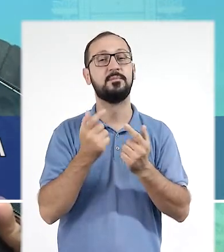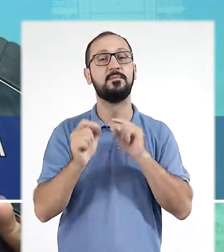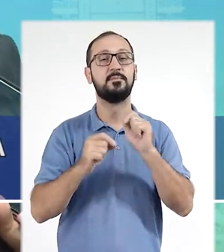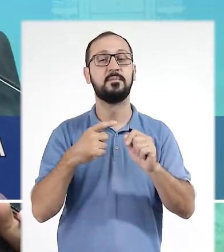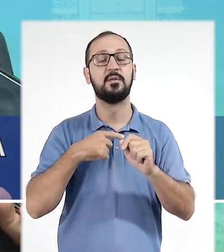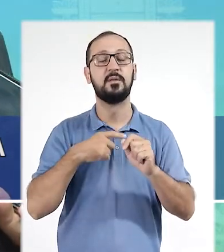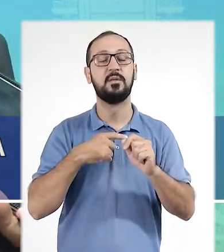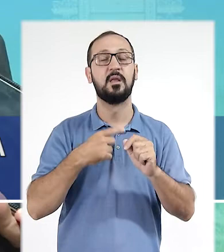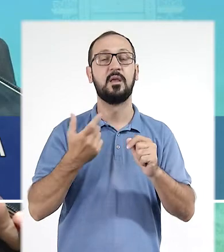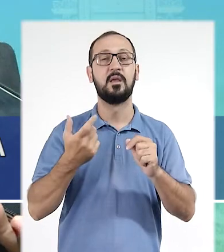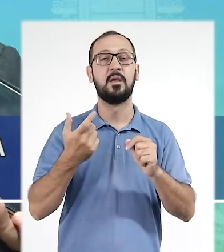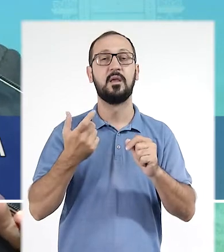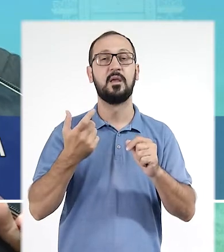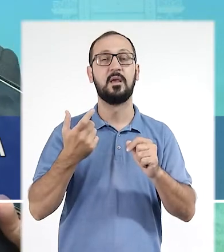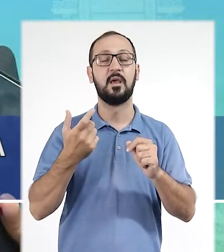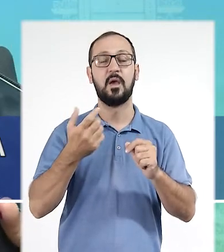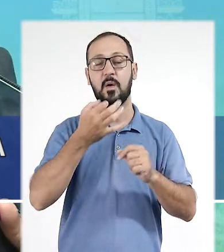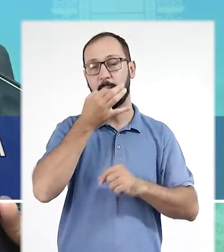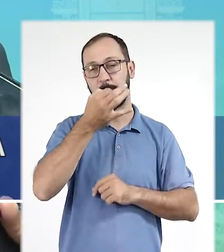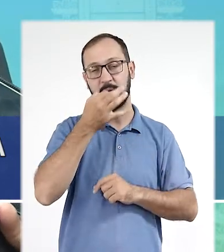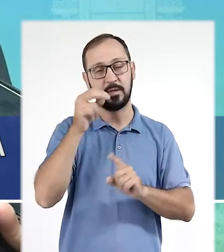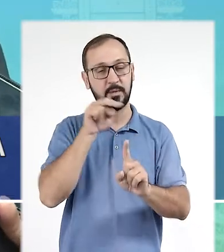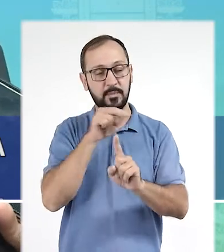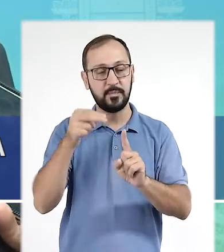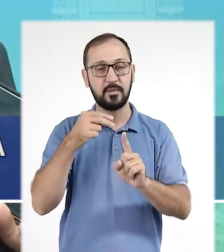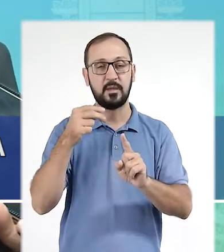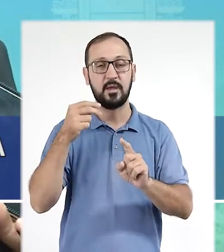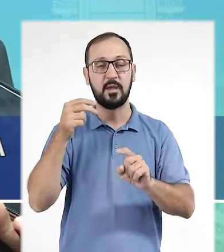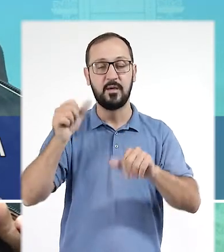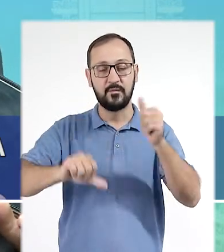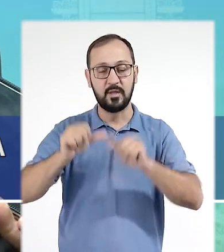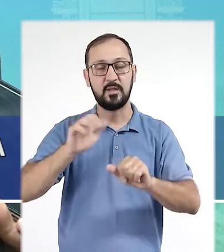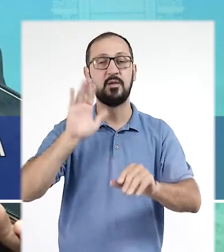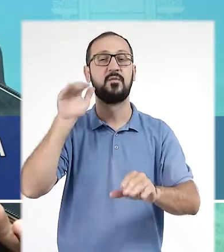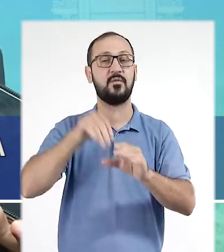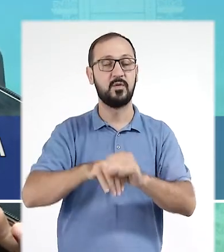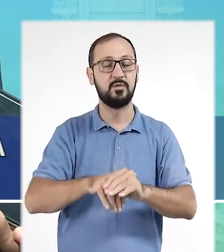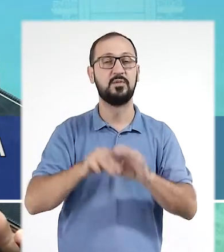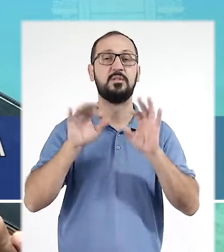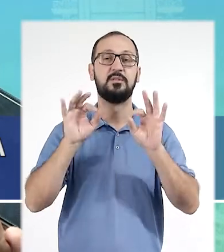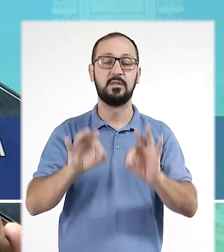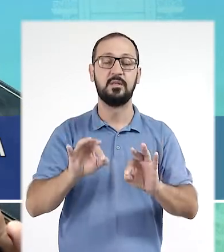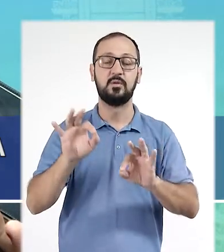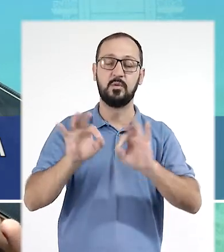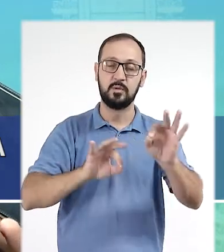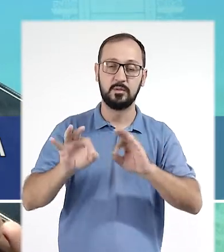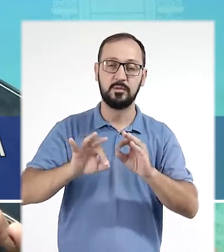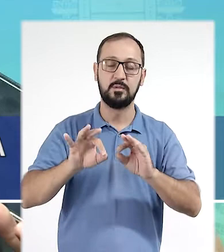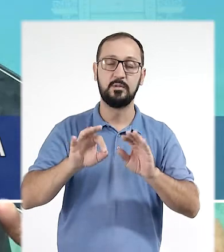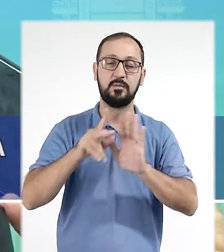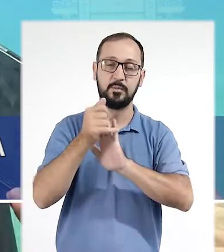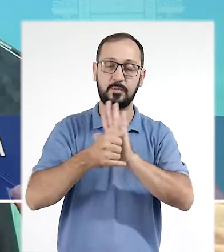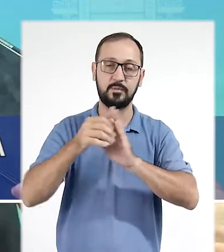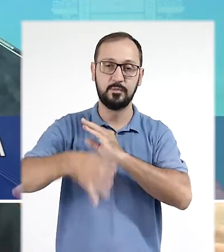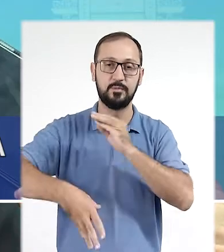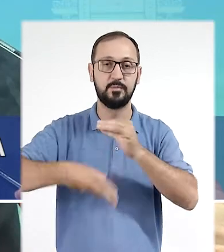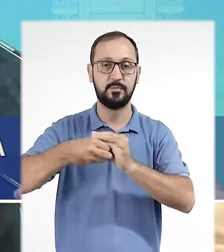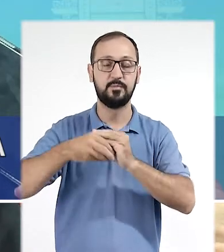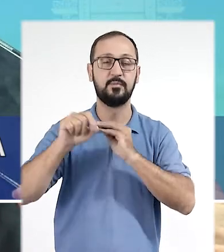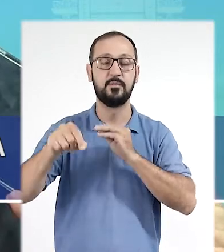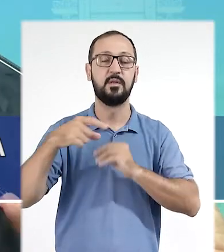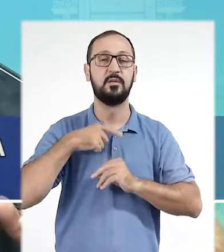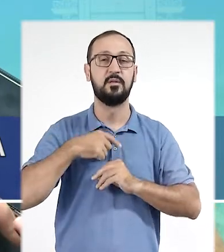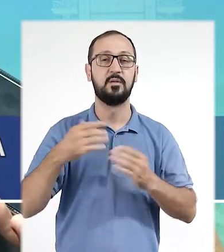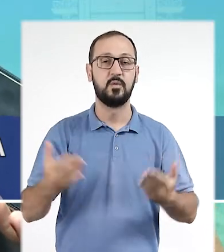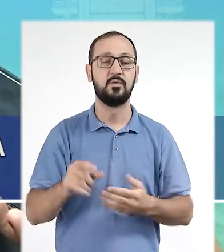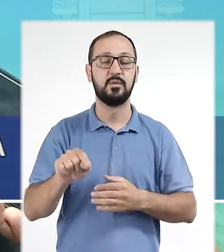tenha use o bom senso e avalie e vote, através de emendas modificativas, o projeto